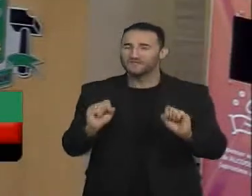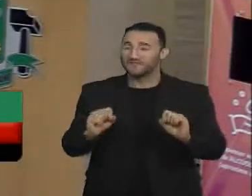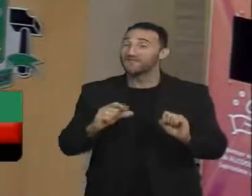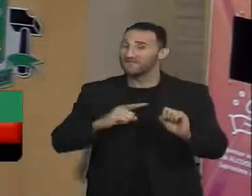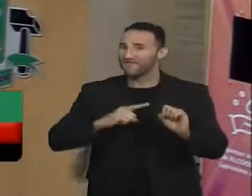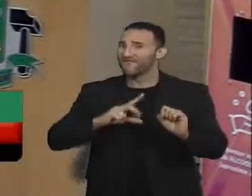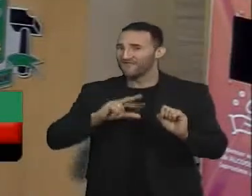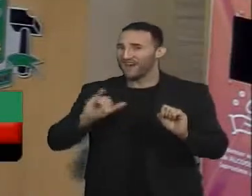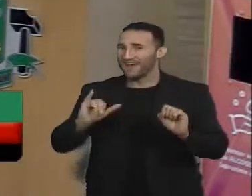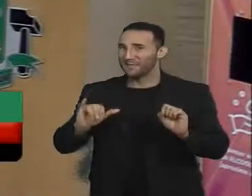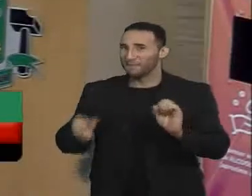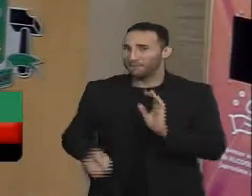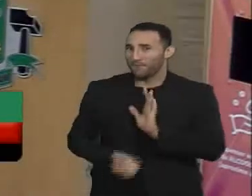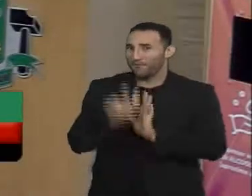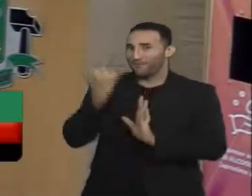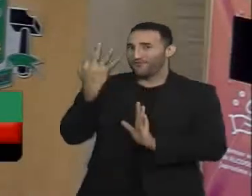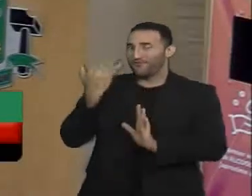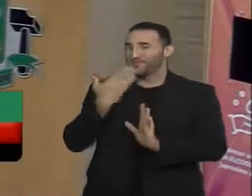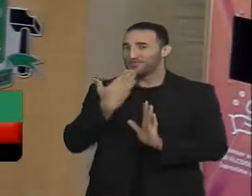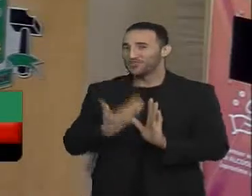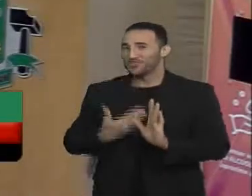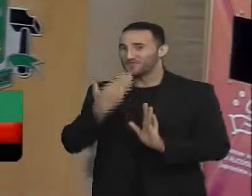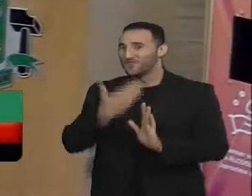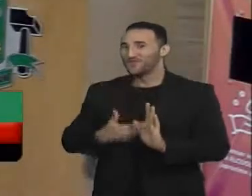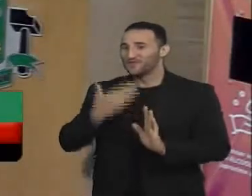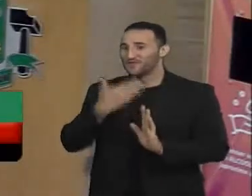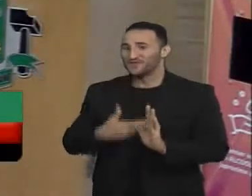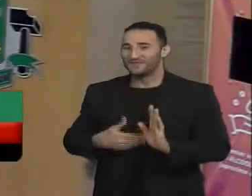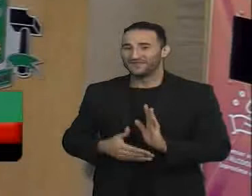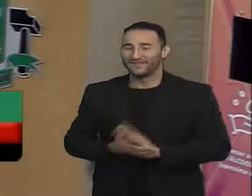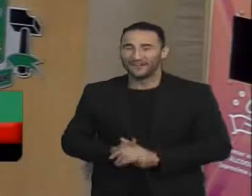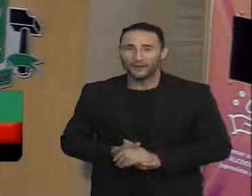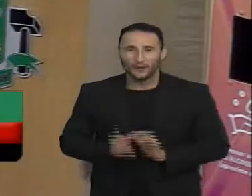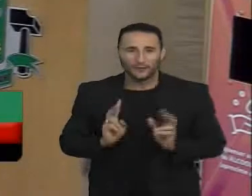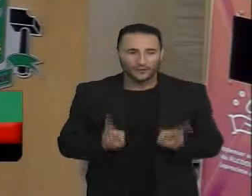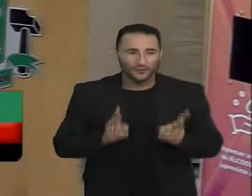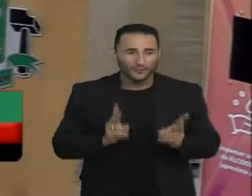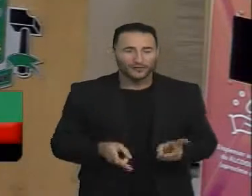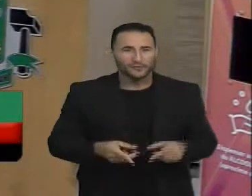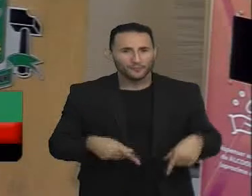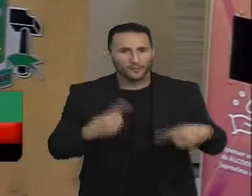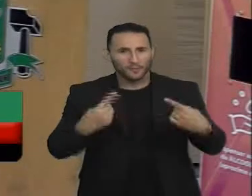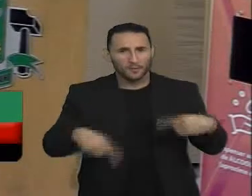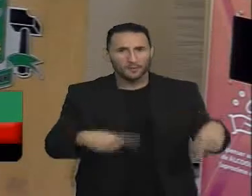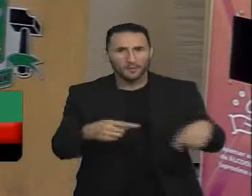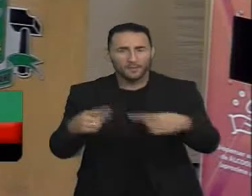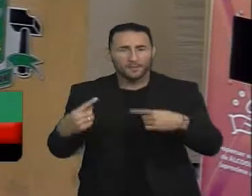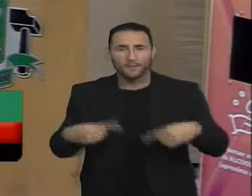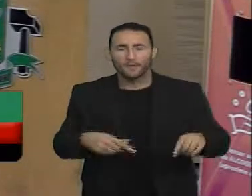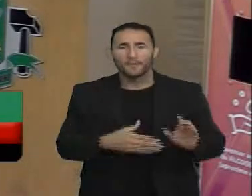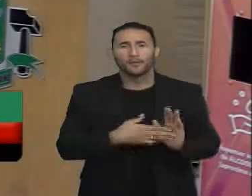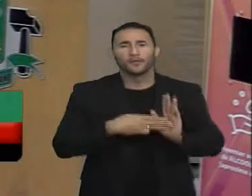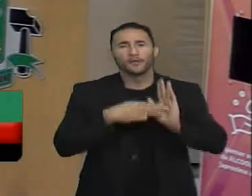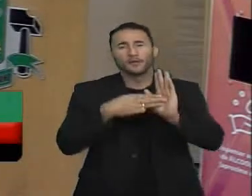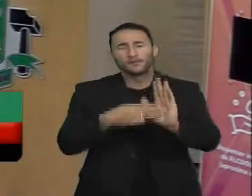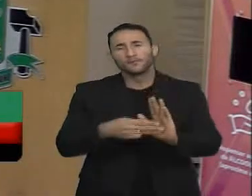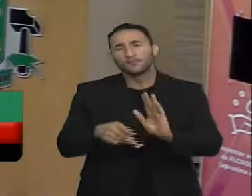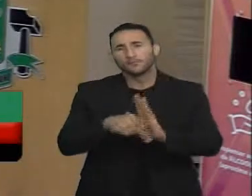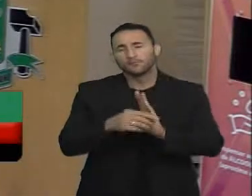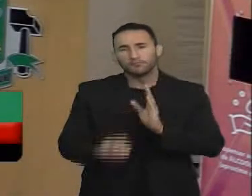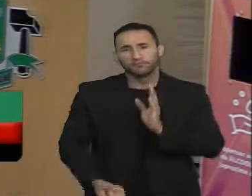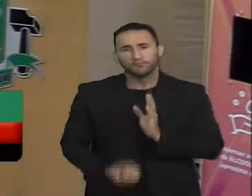César. César. Continua em discussão a moção de